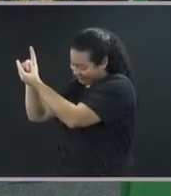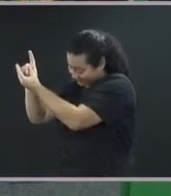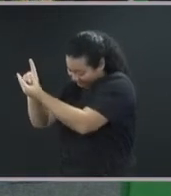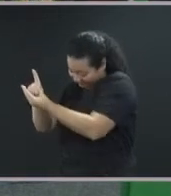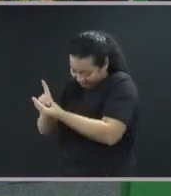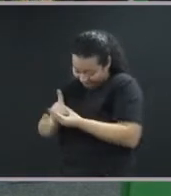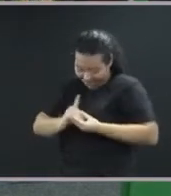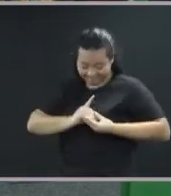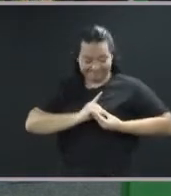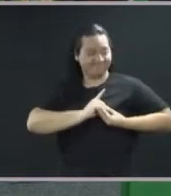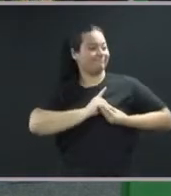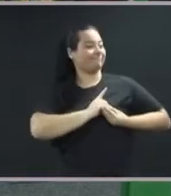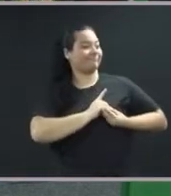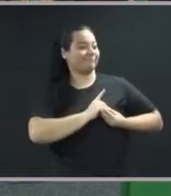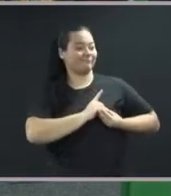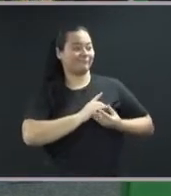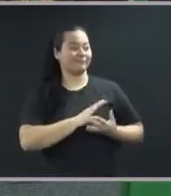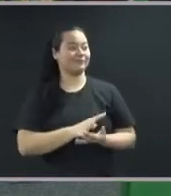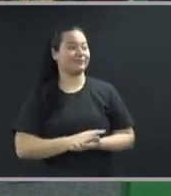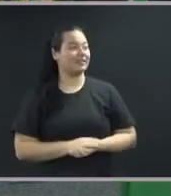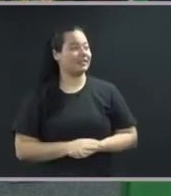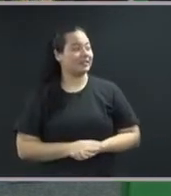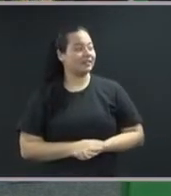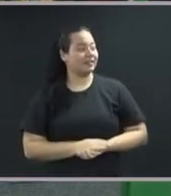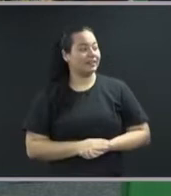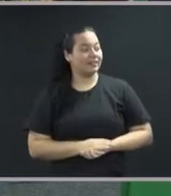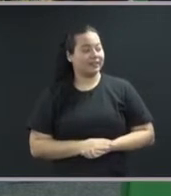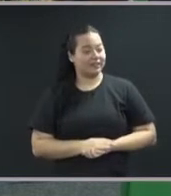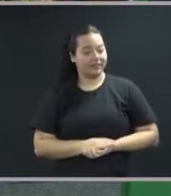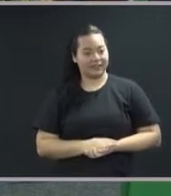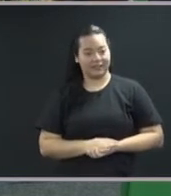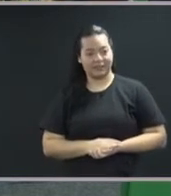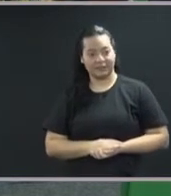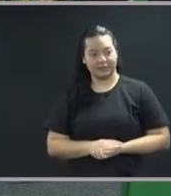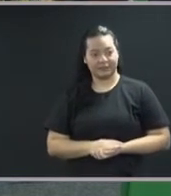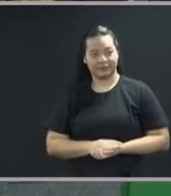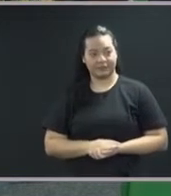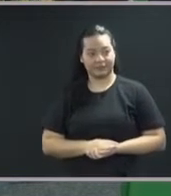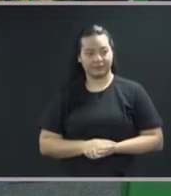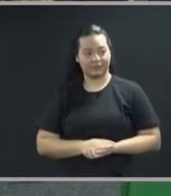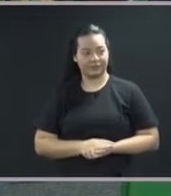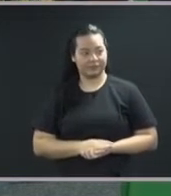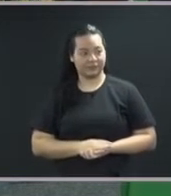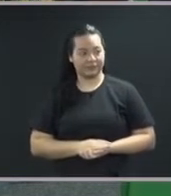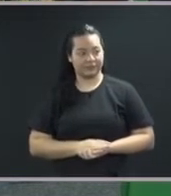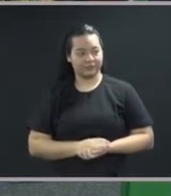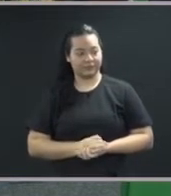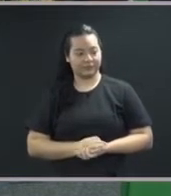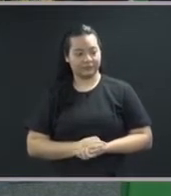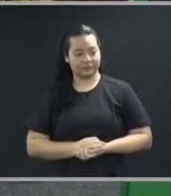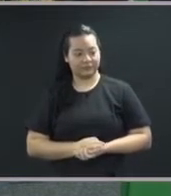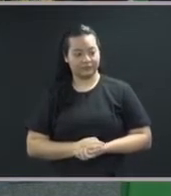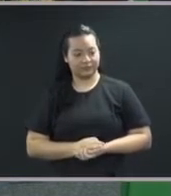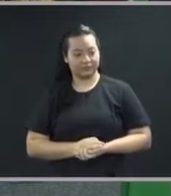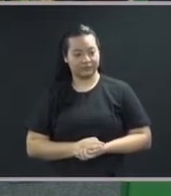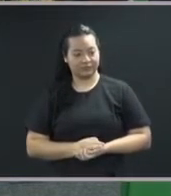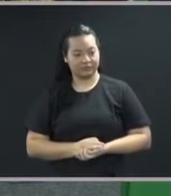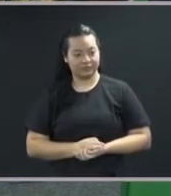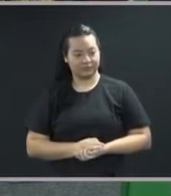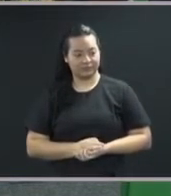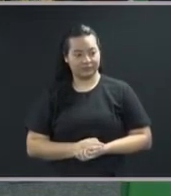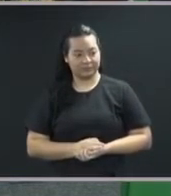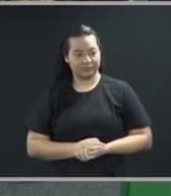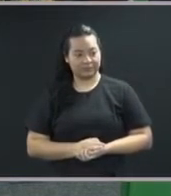está endemoniado. A gente no primeiro... Quando eu cheguei na casa do irmão Camilo lá, e eu vi aquele homem daquele tamanho, fazendo